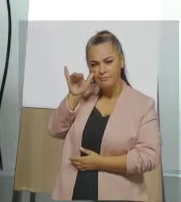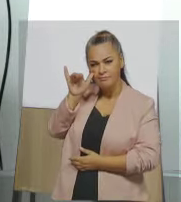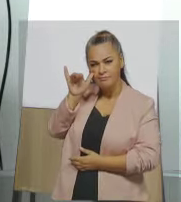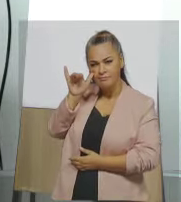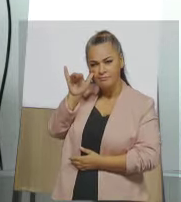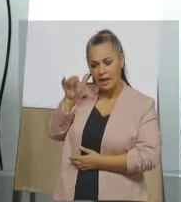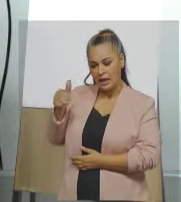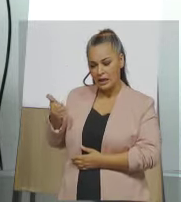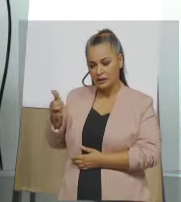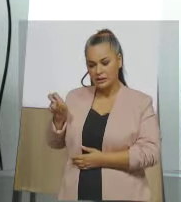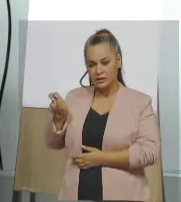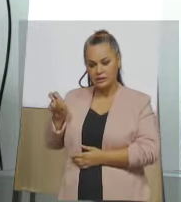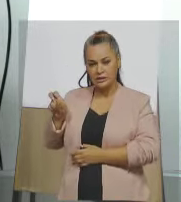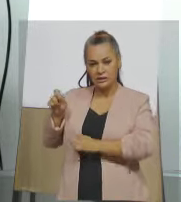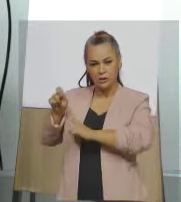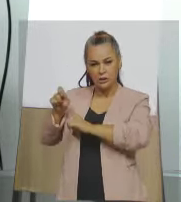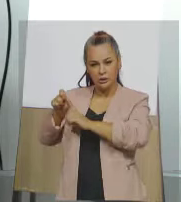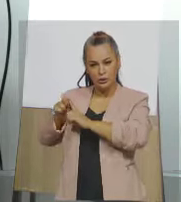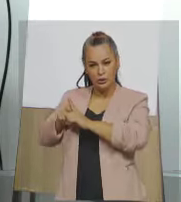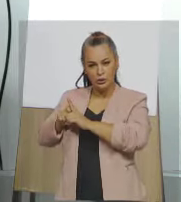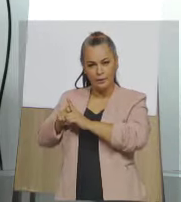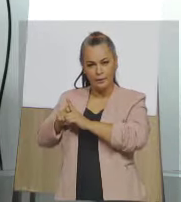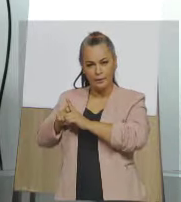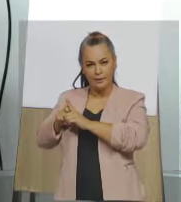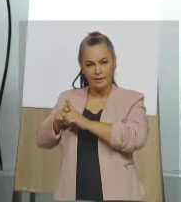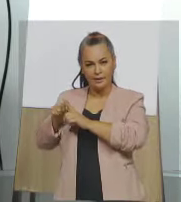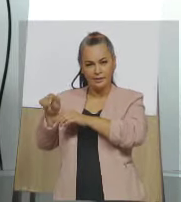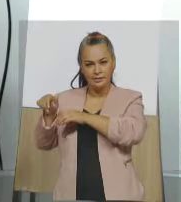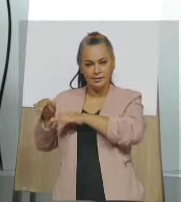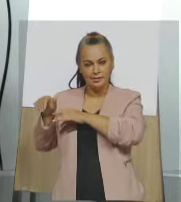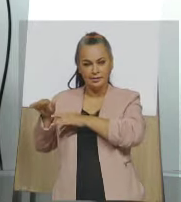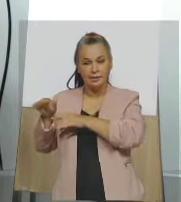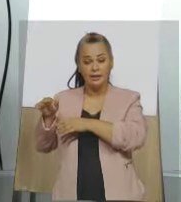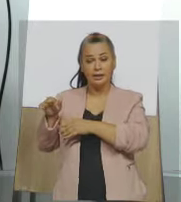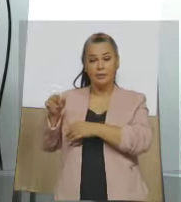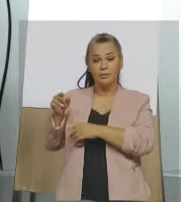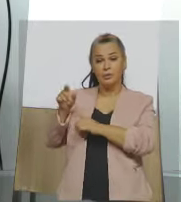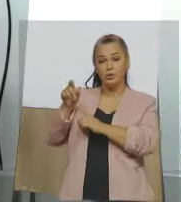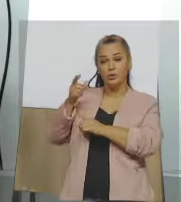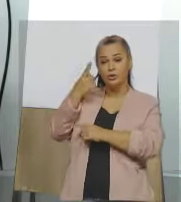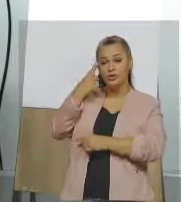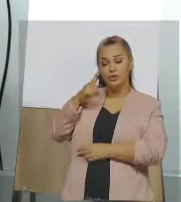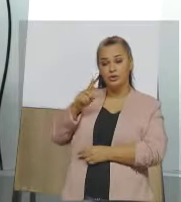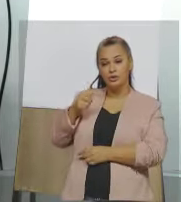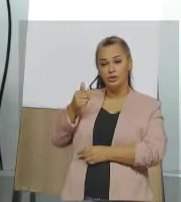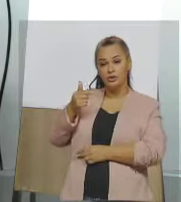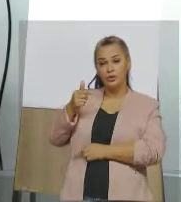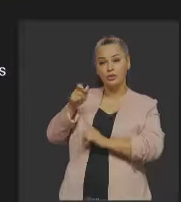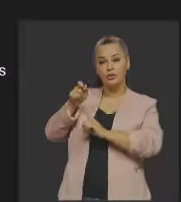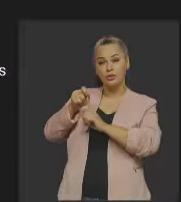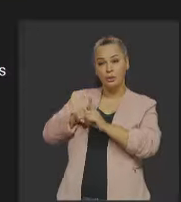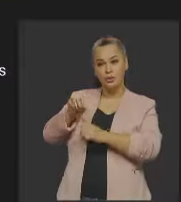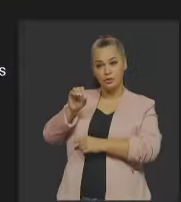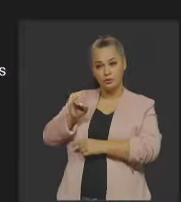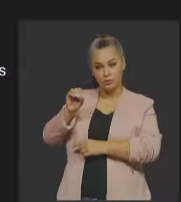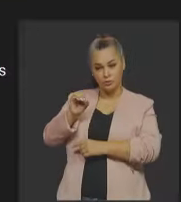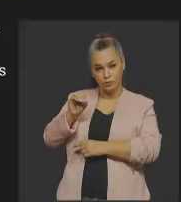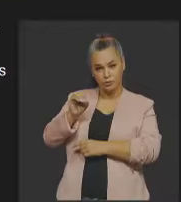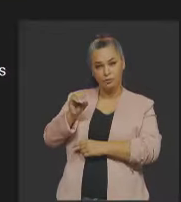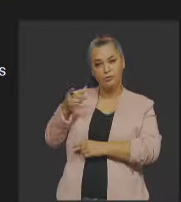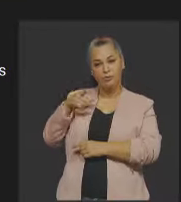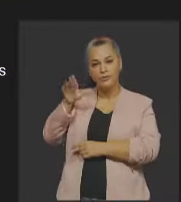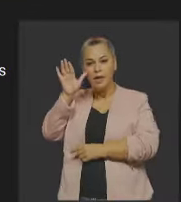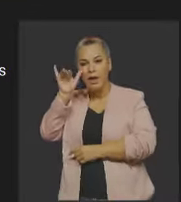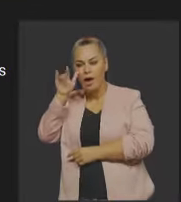Enem, do dia 2/10, que vai te ajudar a escrever esse texto, tá bom? Sua redação deve ter entre 15 e